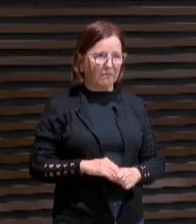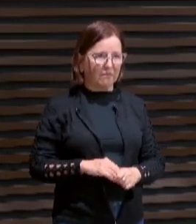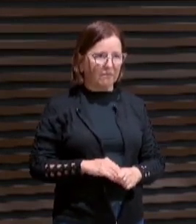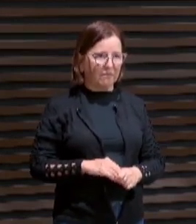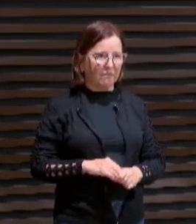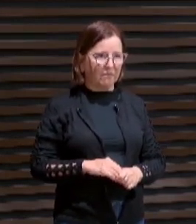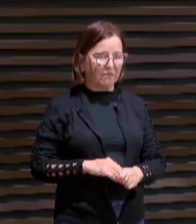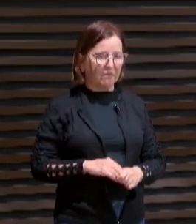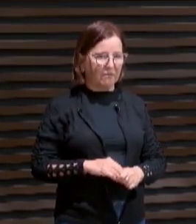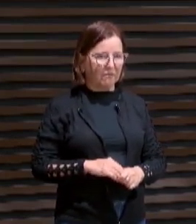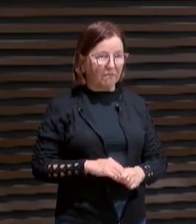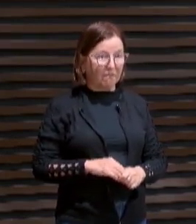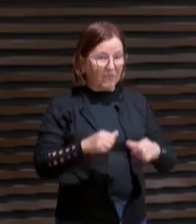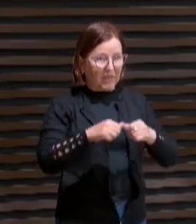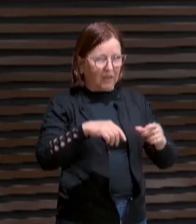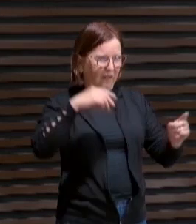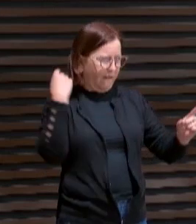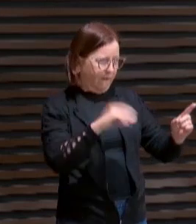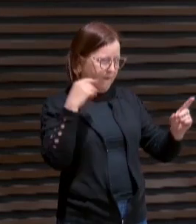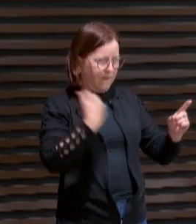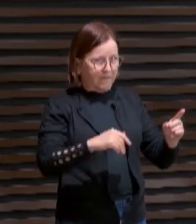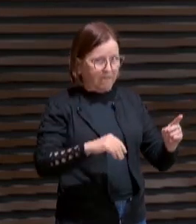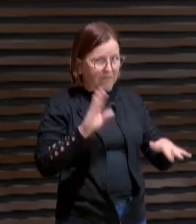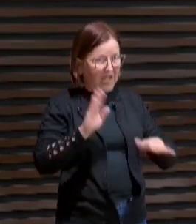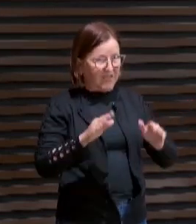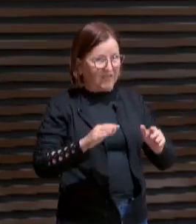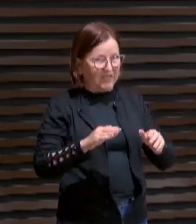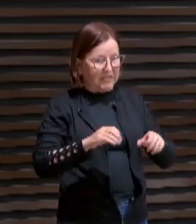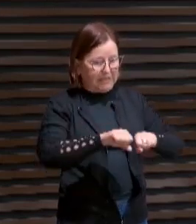Normalmente essas chibatadas podiam quebrar os ossos,